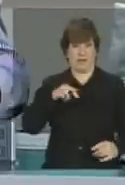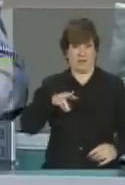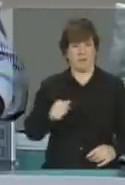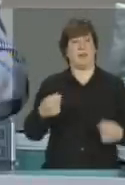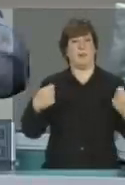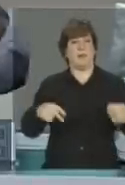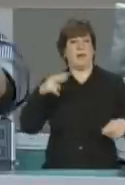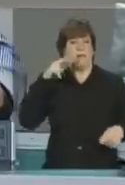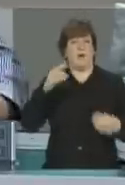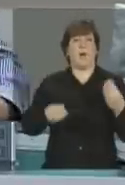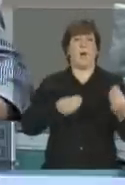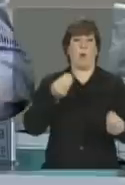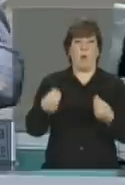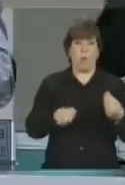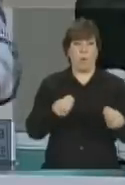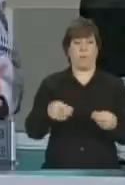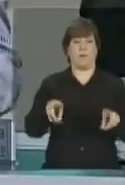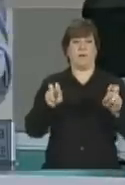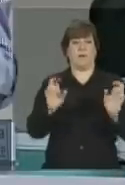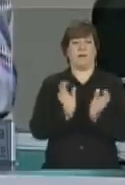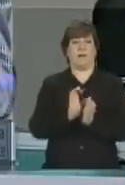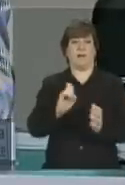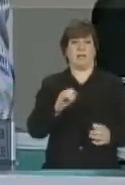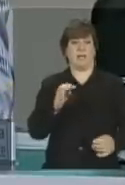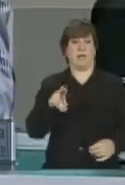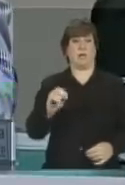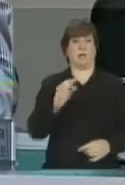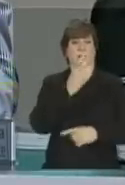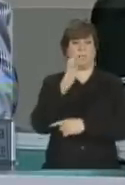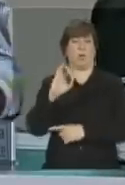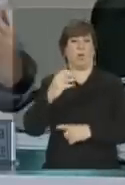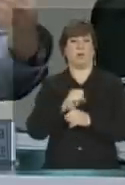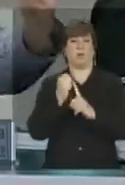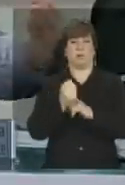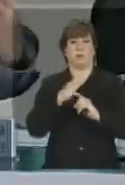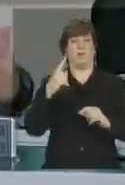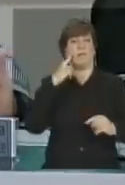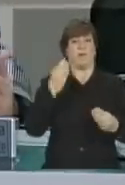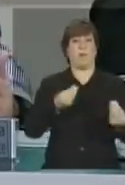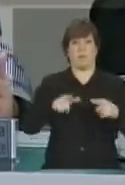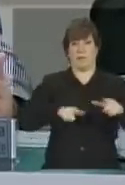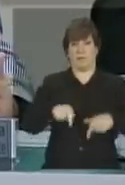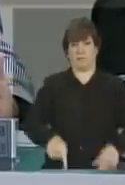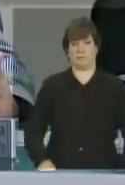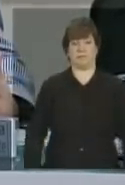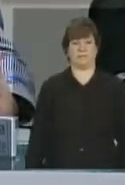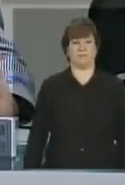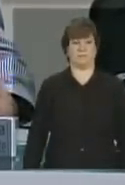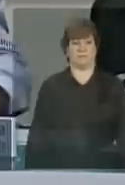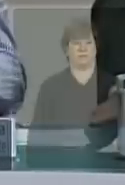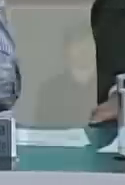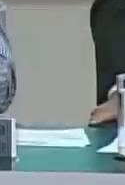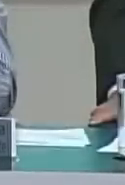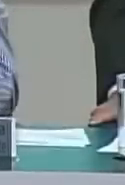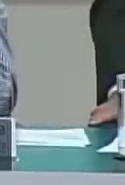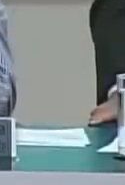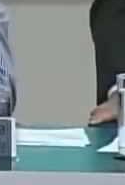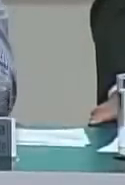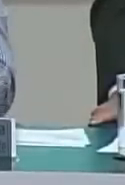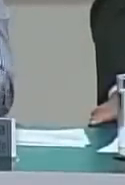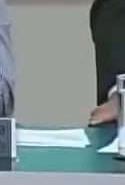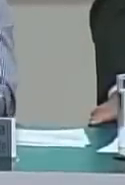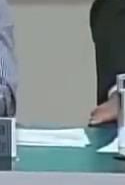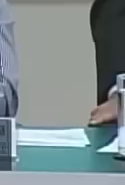externalidades ambientais ou socioambientais e vamos ter que trabalhar com os custos da inação versus ação. Essa é uma